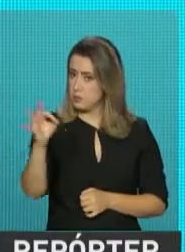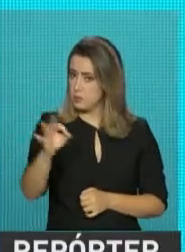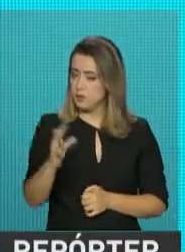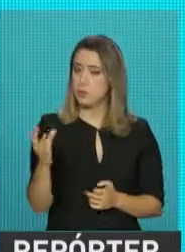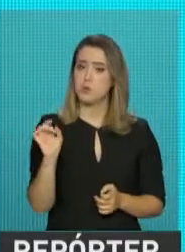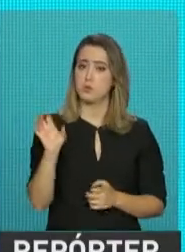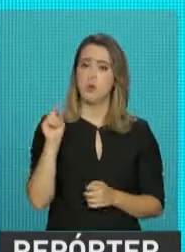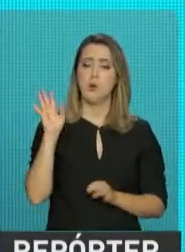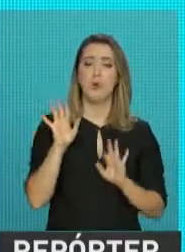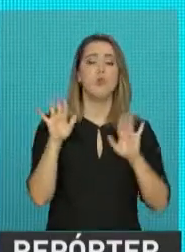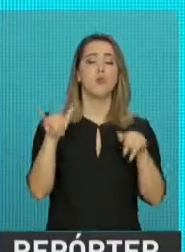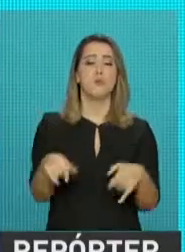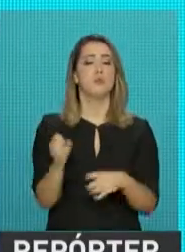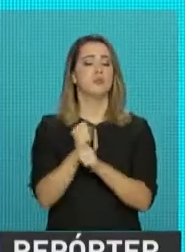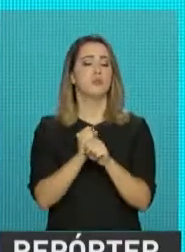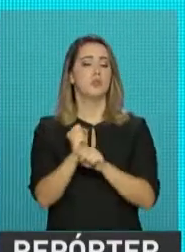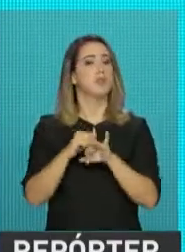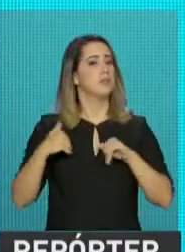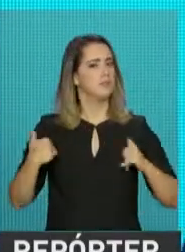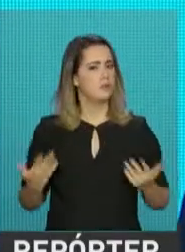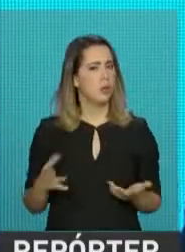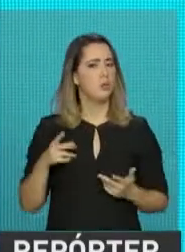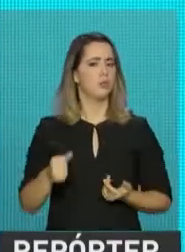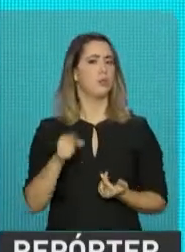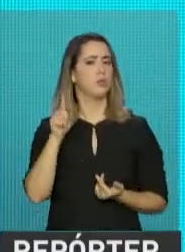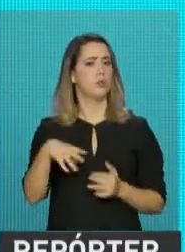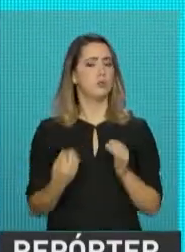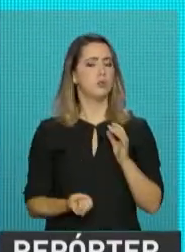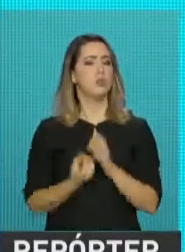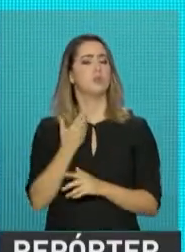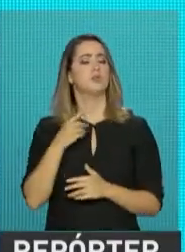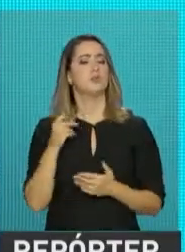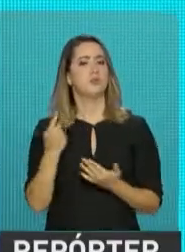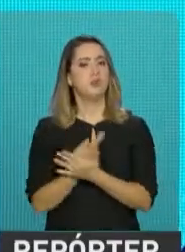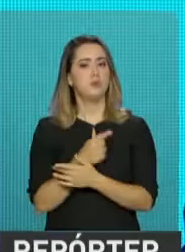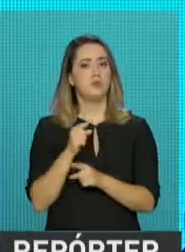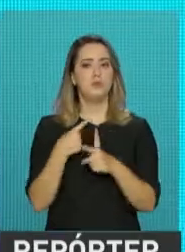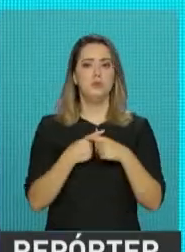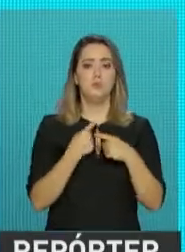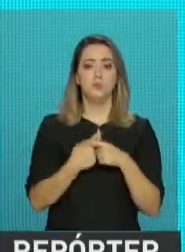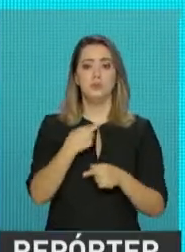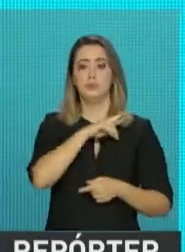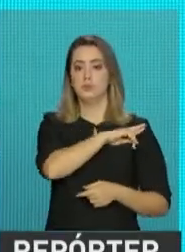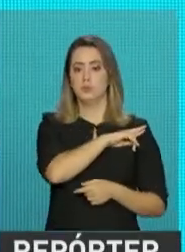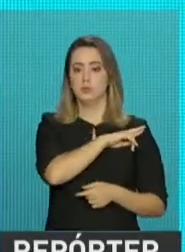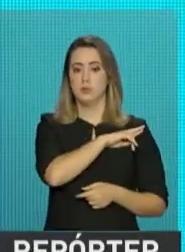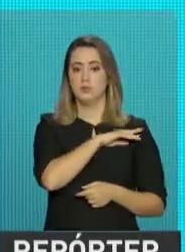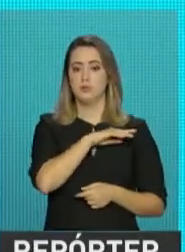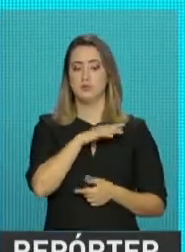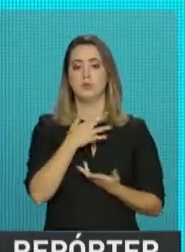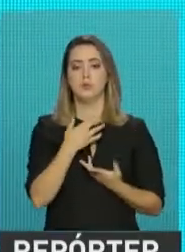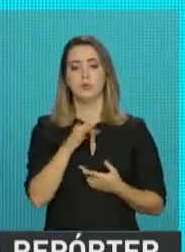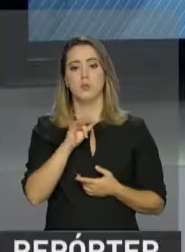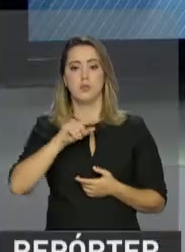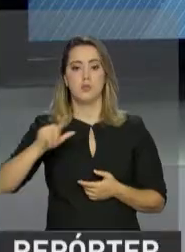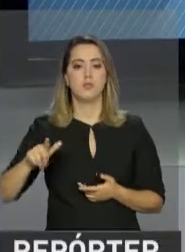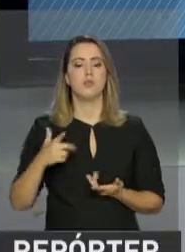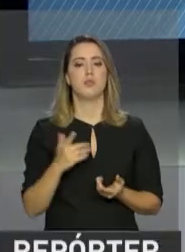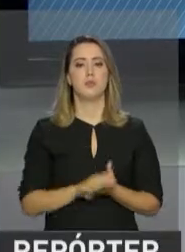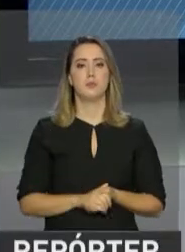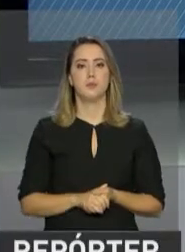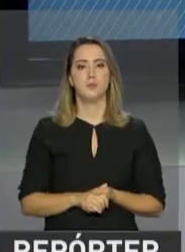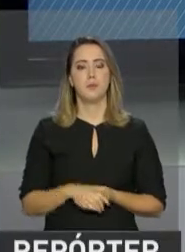deste ano portanto tudo isto é fruto desta responsabilidade é fiscal